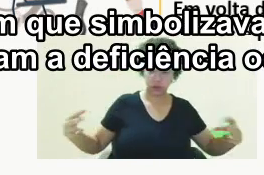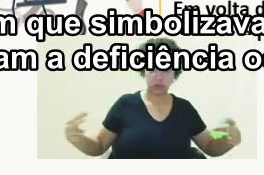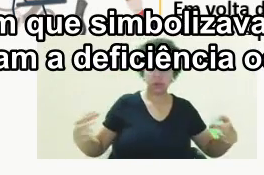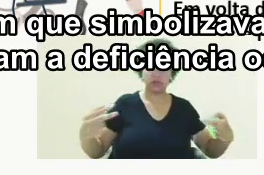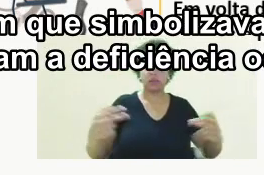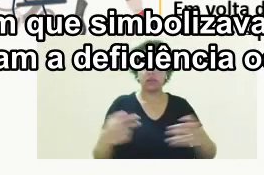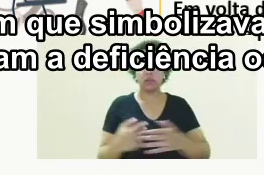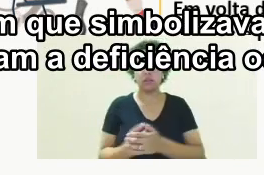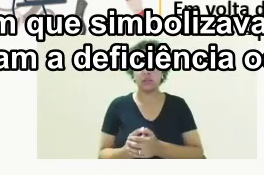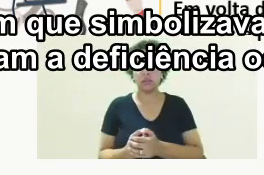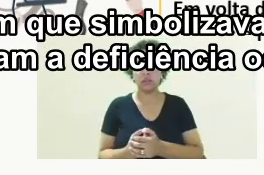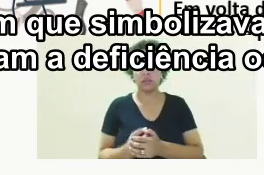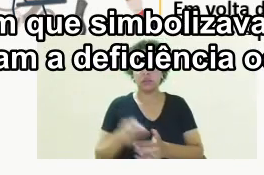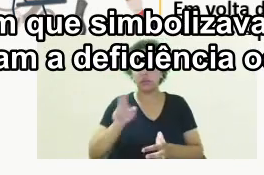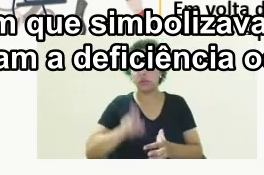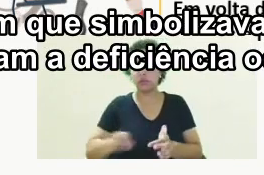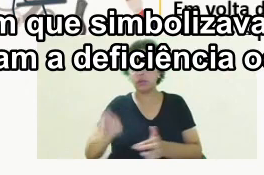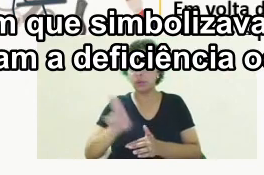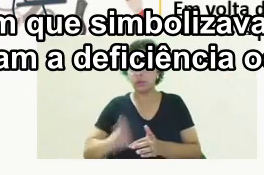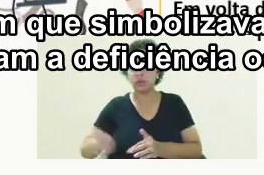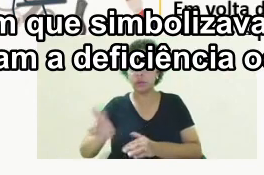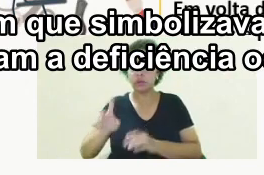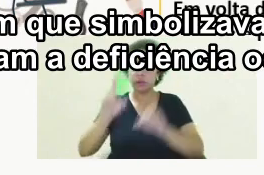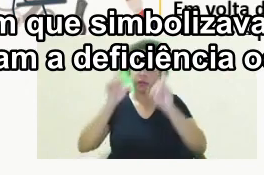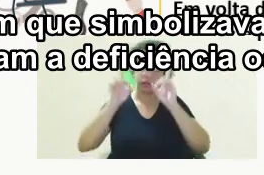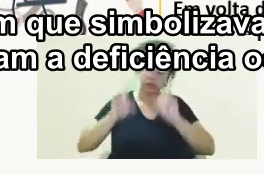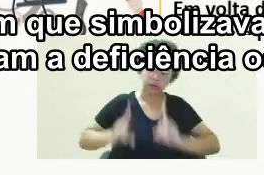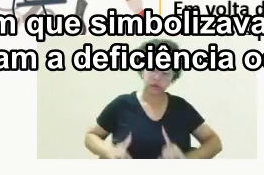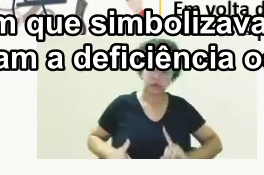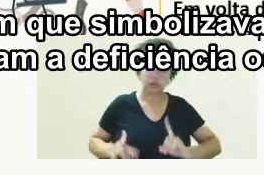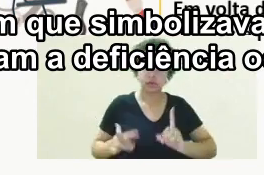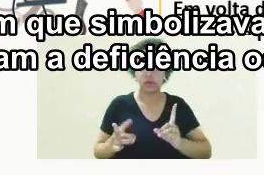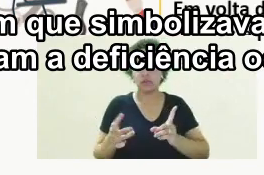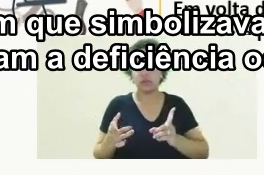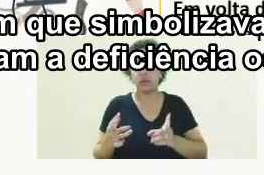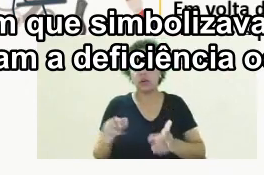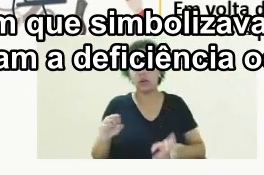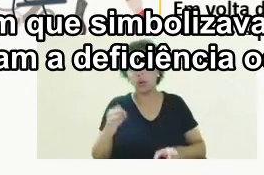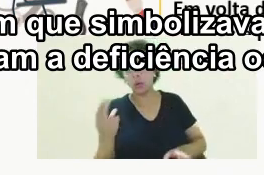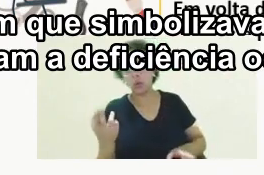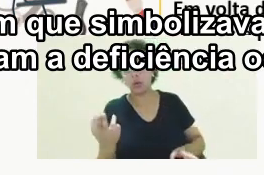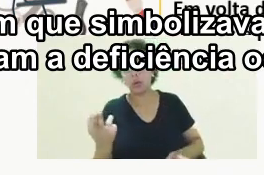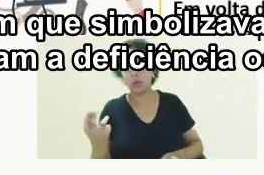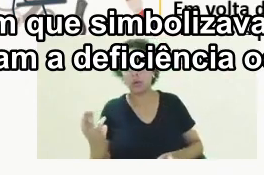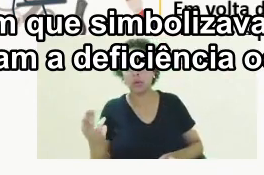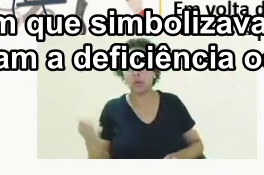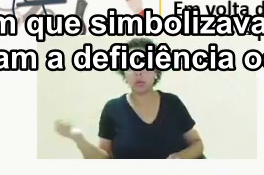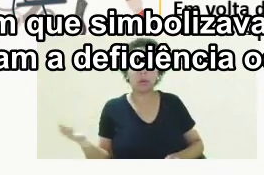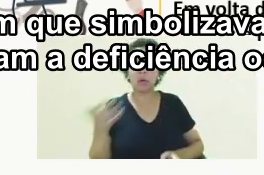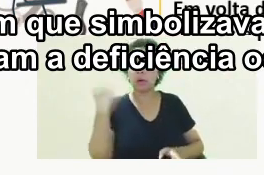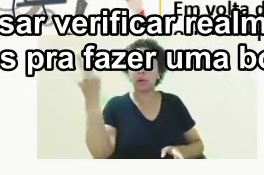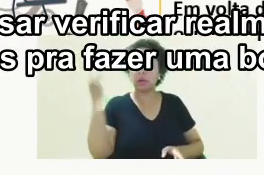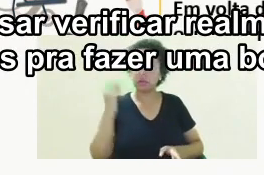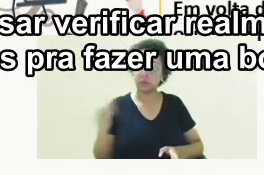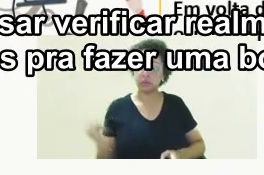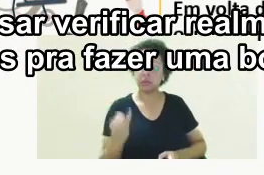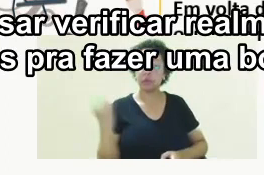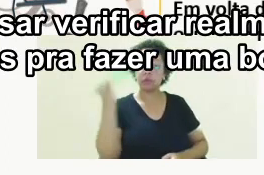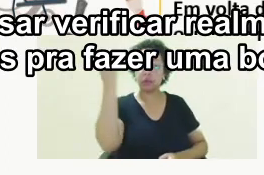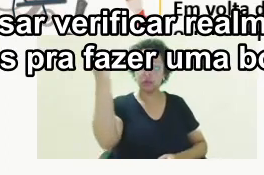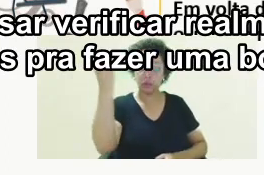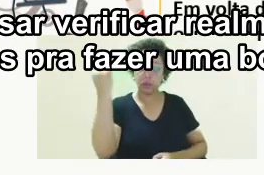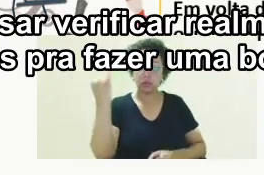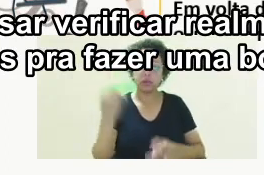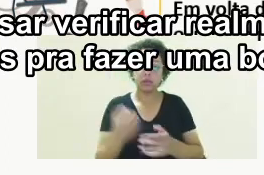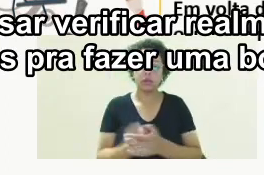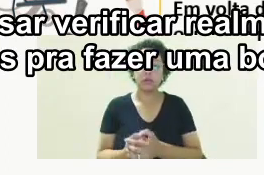utilizavam que simbolizava a deficiência, ou quais símbolos traziam a deficiência oculta e tudo mais.